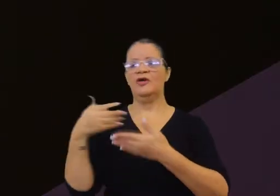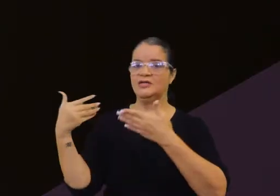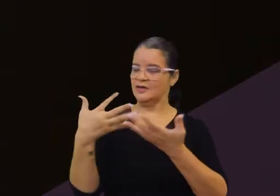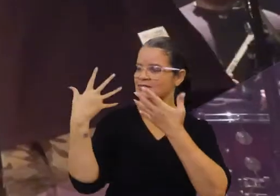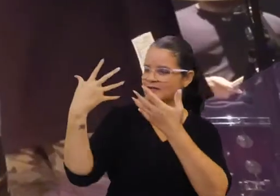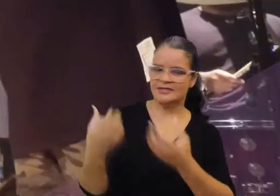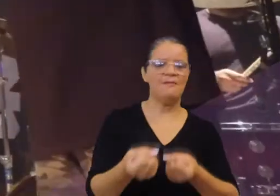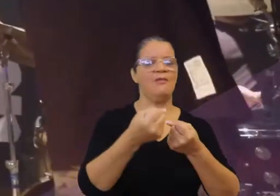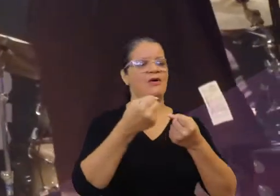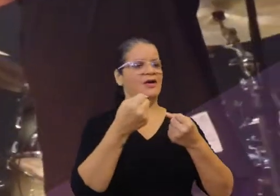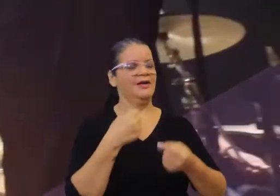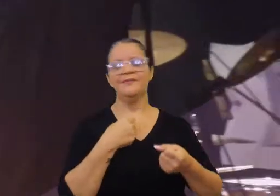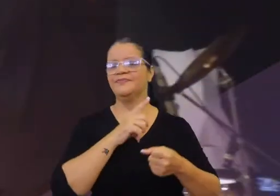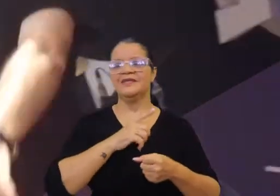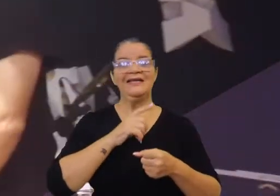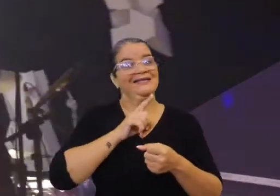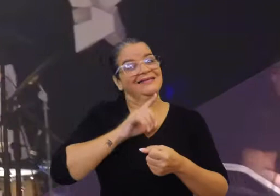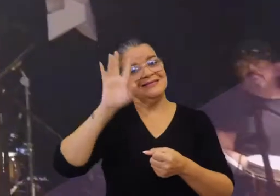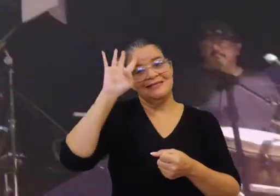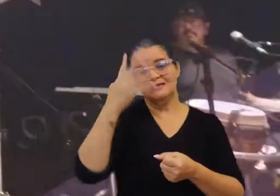Simbora. Sem saída.